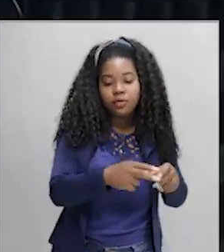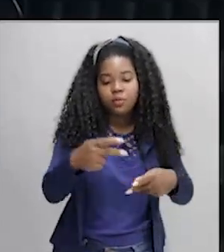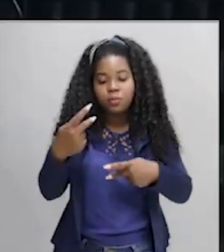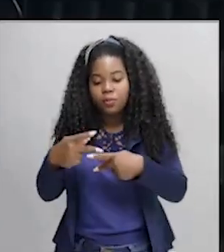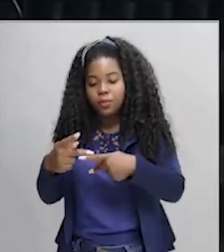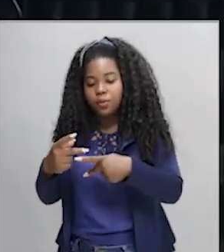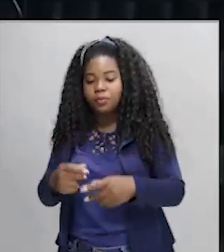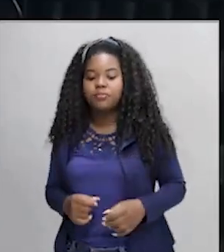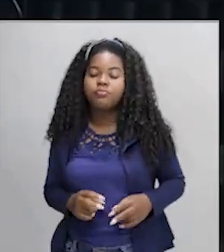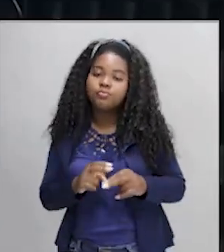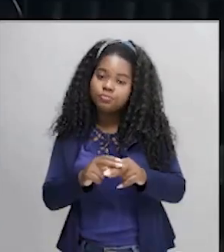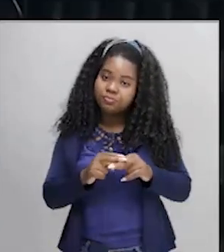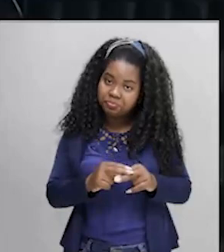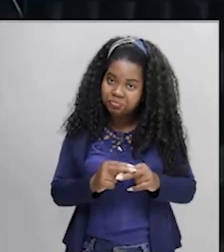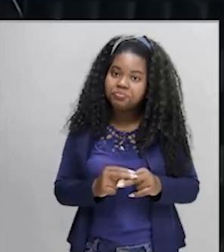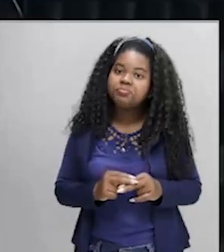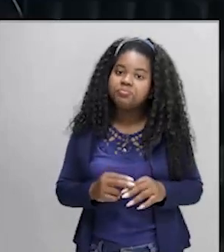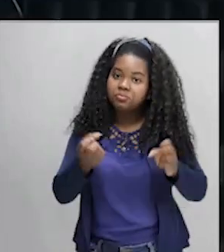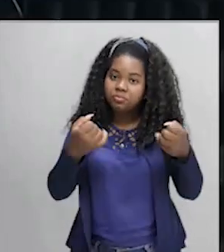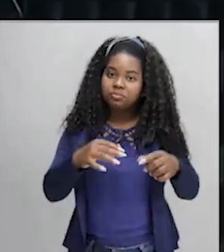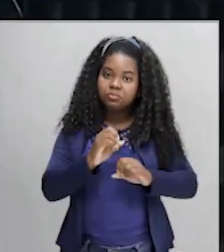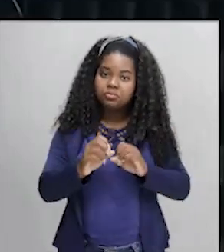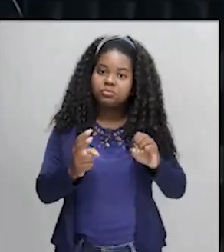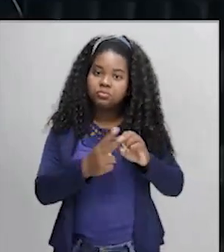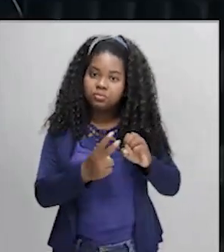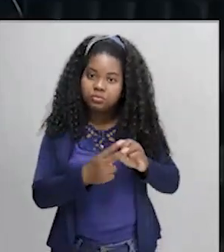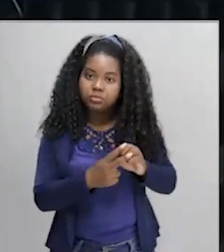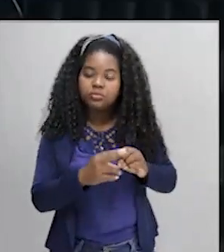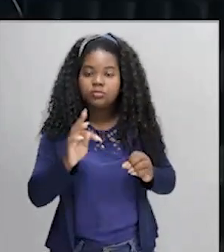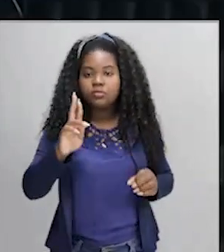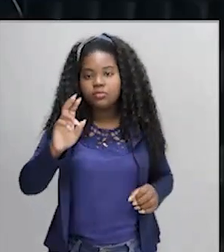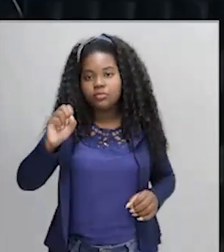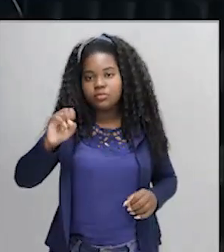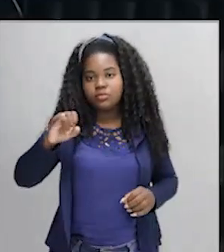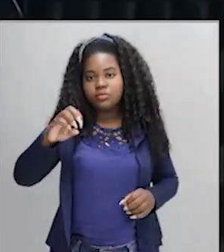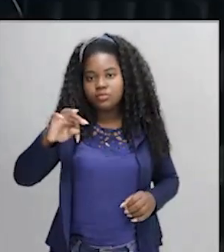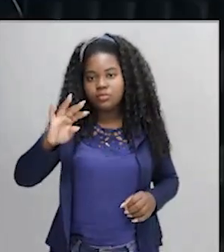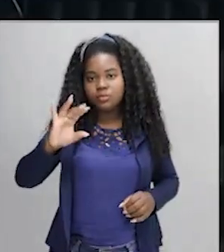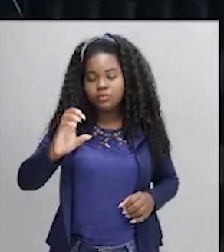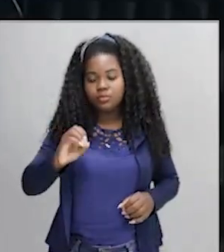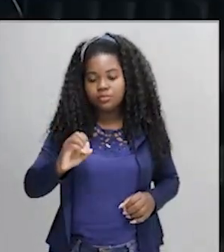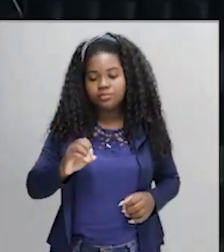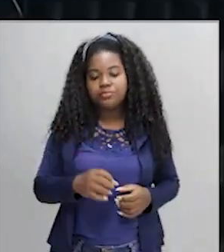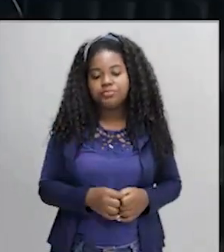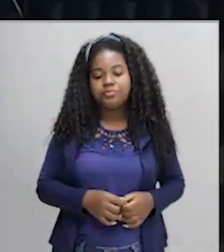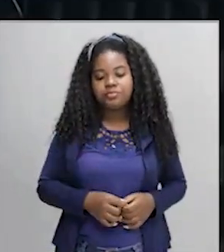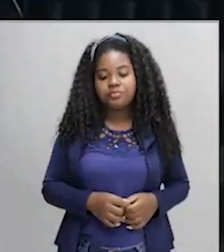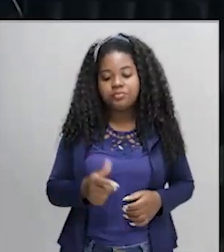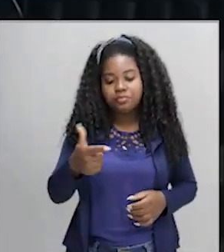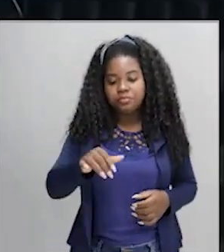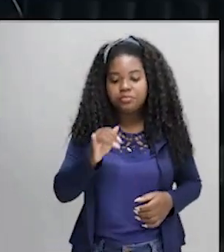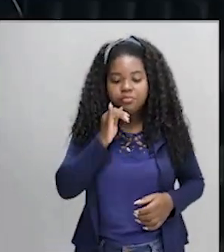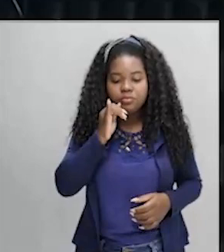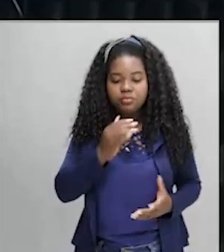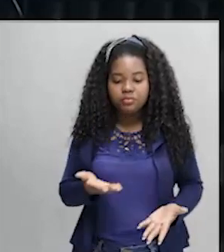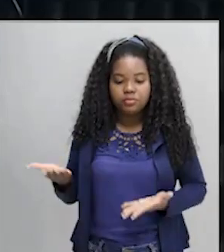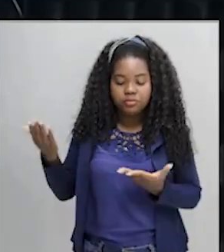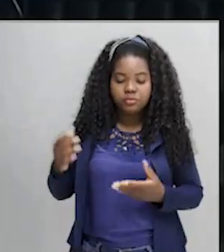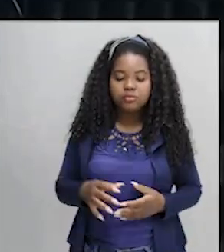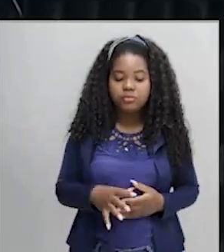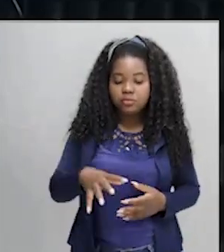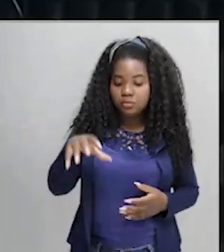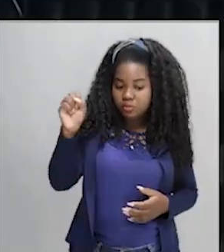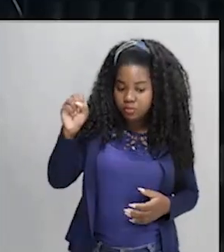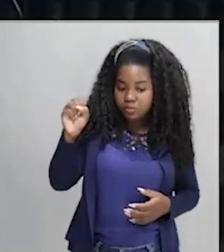preposição. Por isso que nós estamos falando de verbos transitivos, porque aí eles têm objeto. Switch it off,